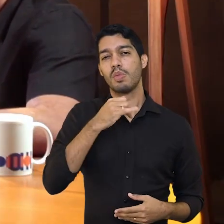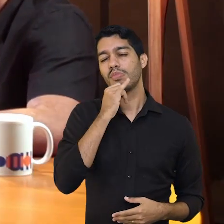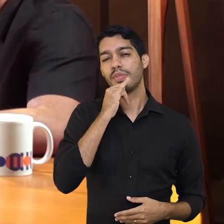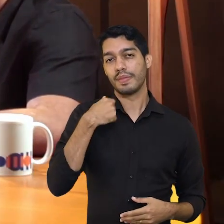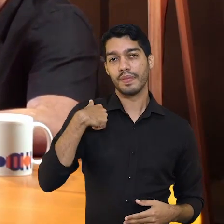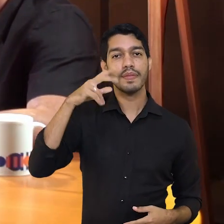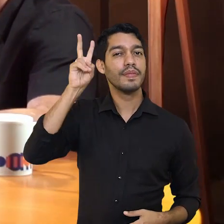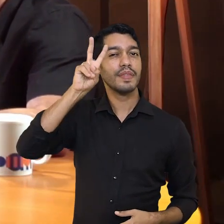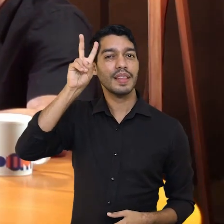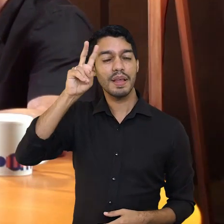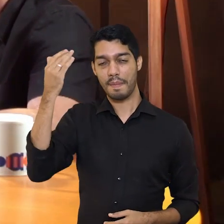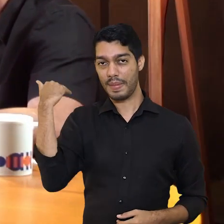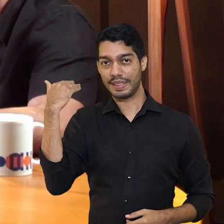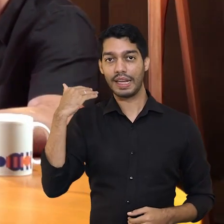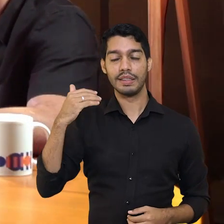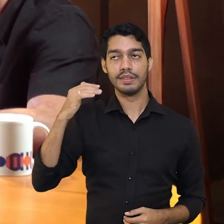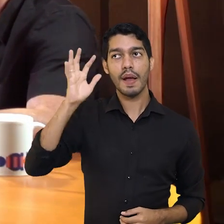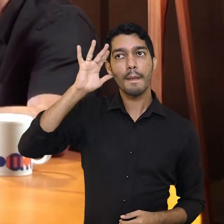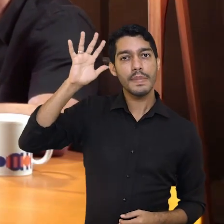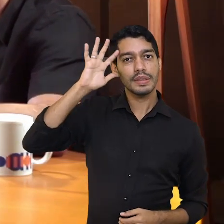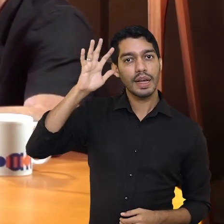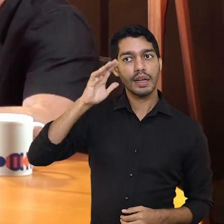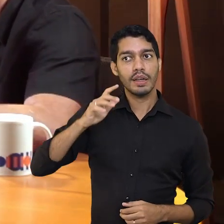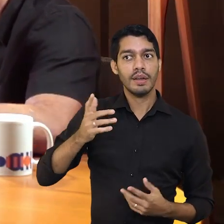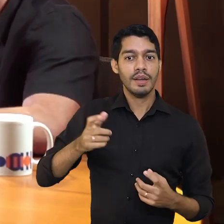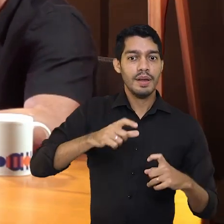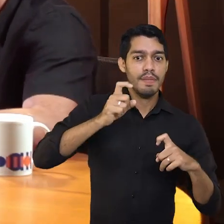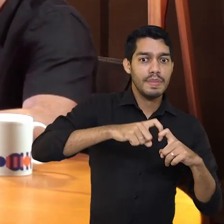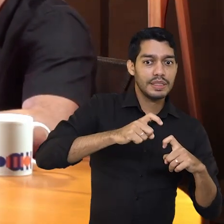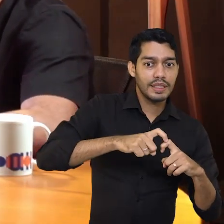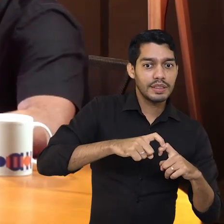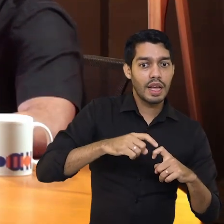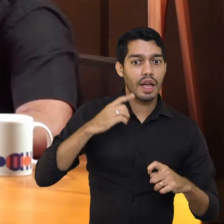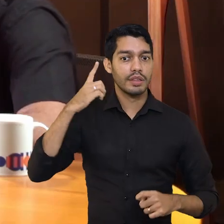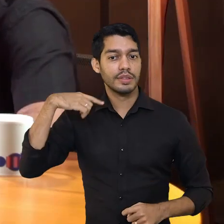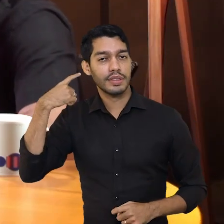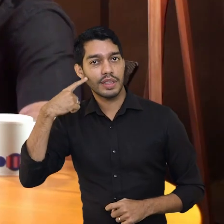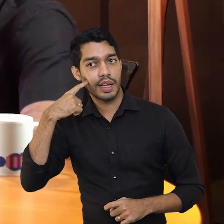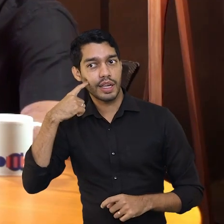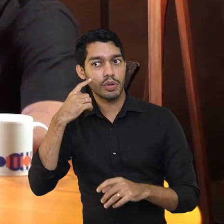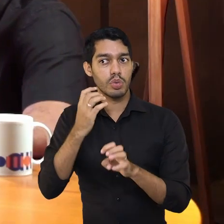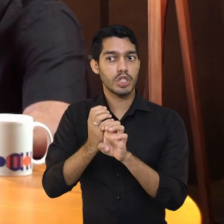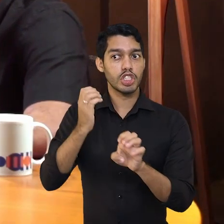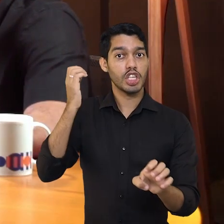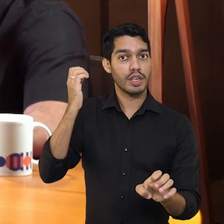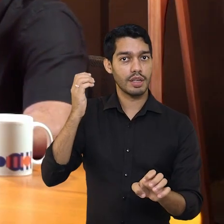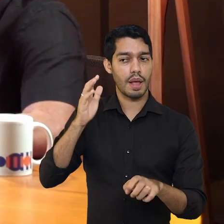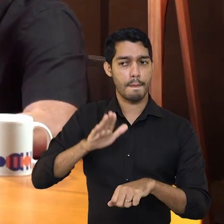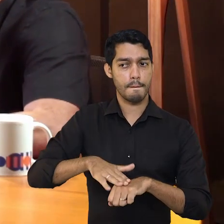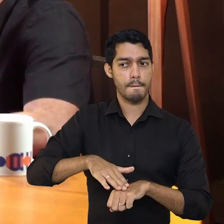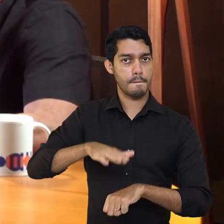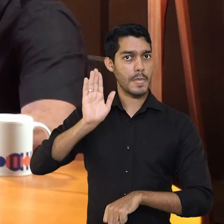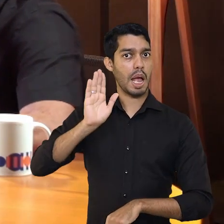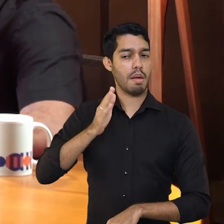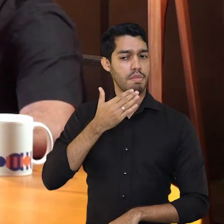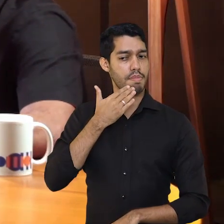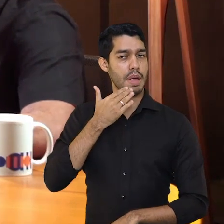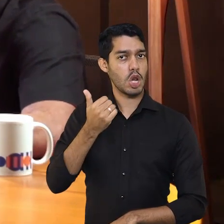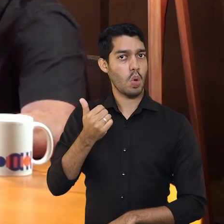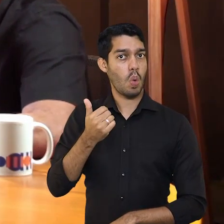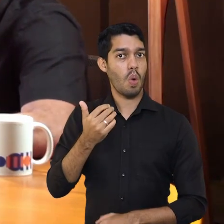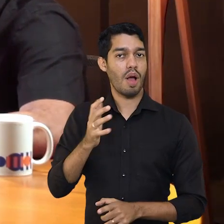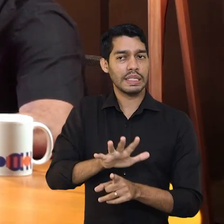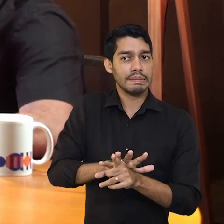que era esse pensamento, né, de medicina, direito, engenharia, sempre foi uma disputa muito